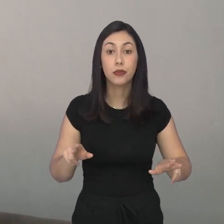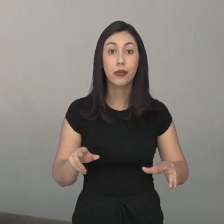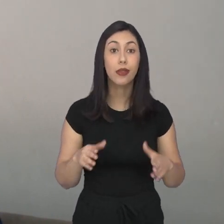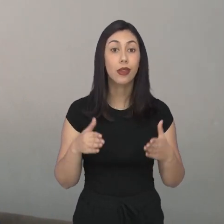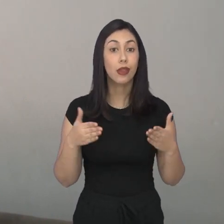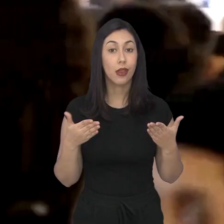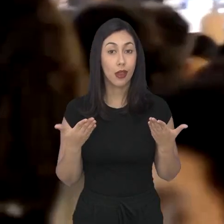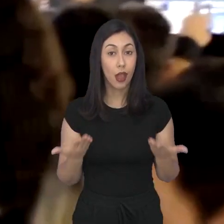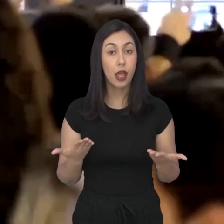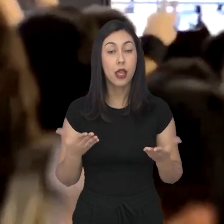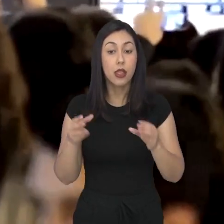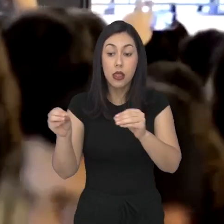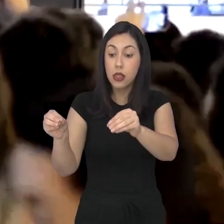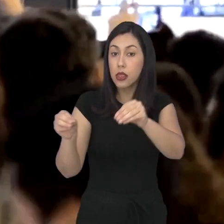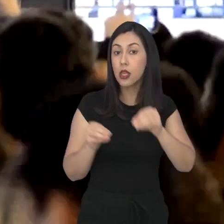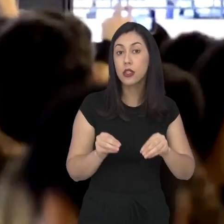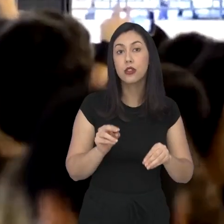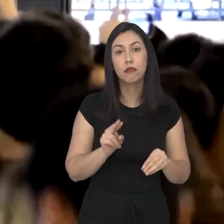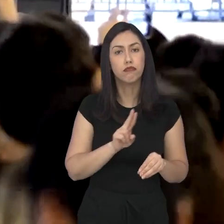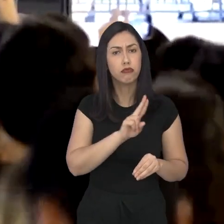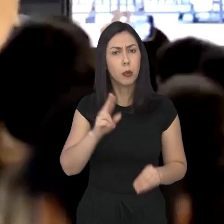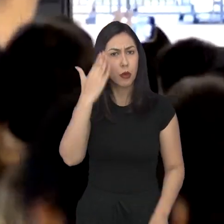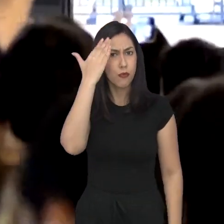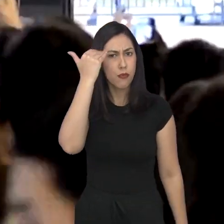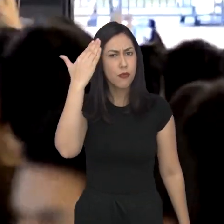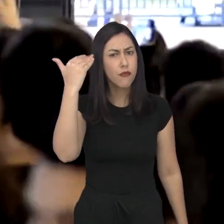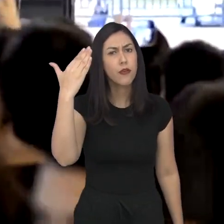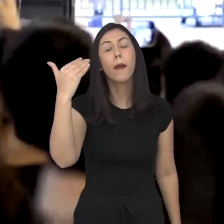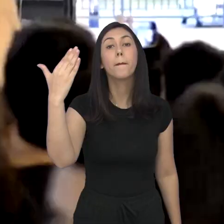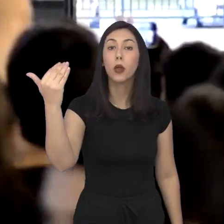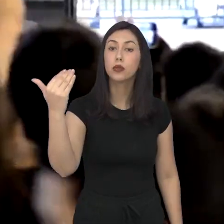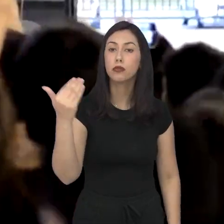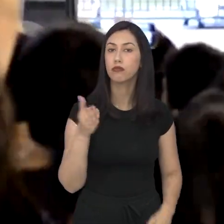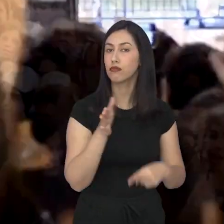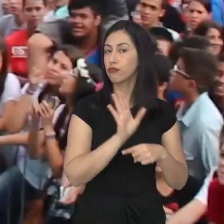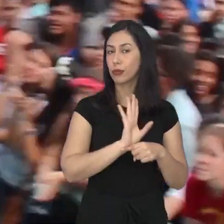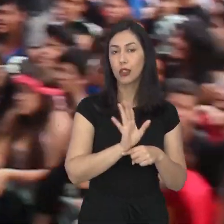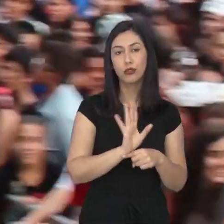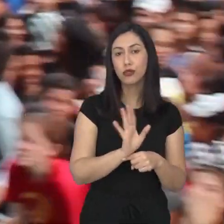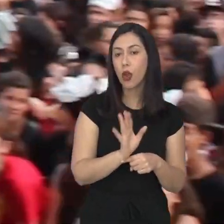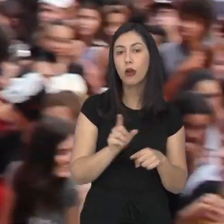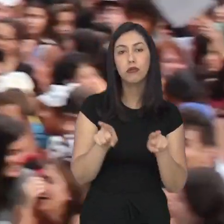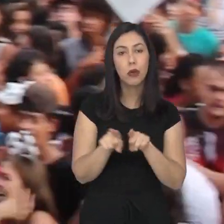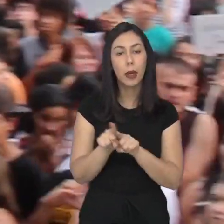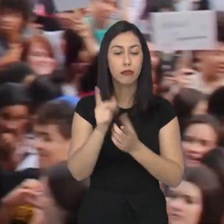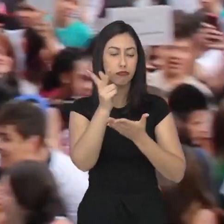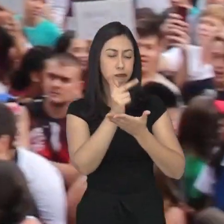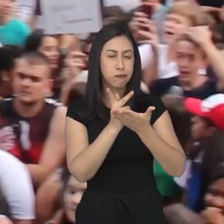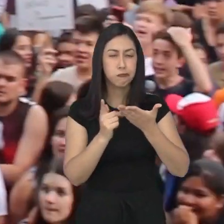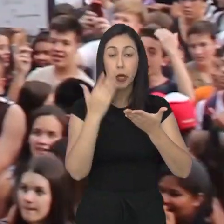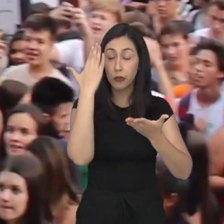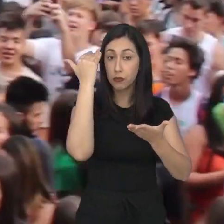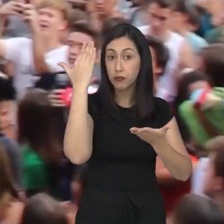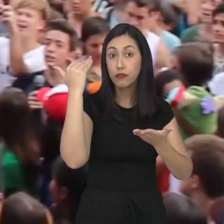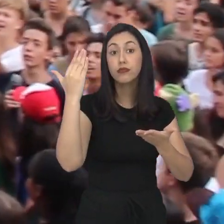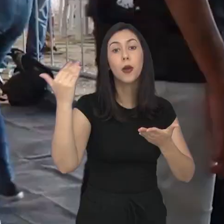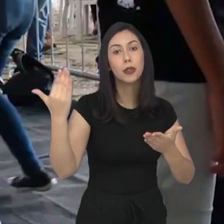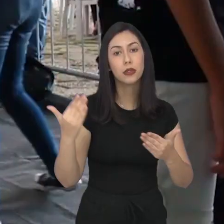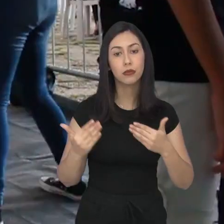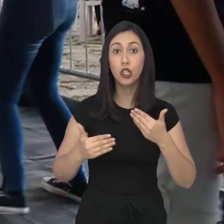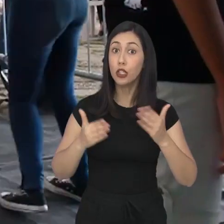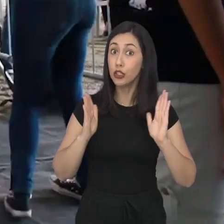de fora de São Paulo. A Vale Comics traz para a cidade nomes conhecidos da cultura geek, desde shows até desenhistas